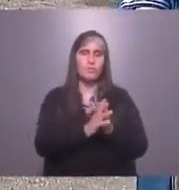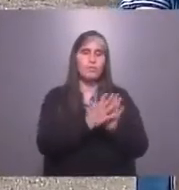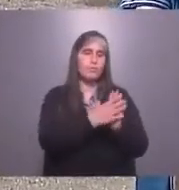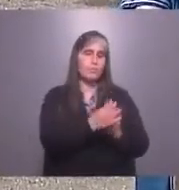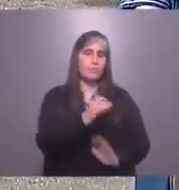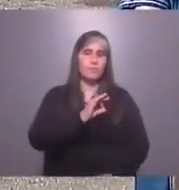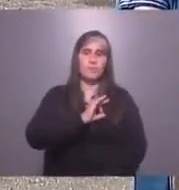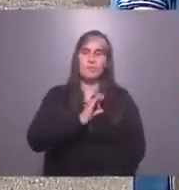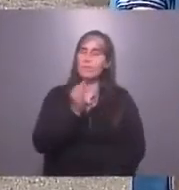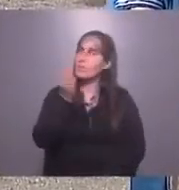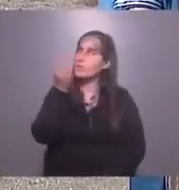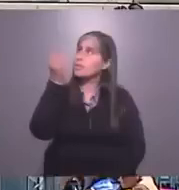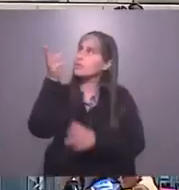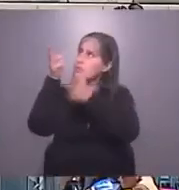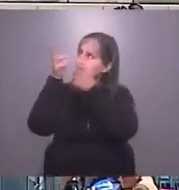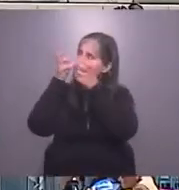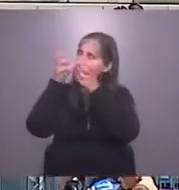Ouvi-nos,